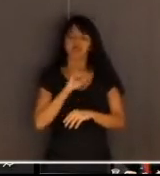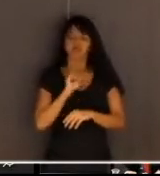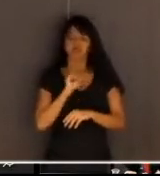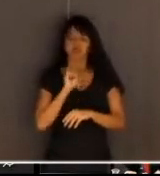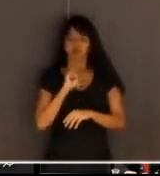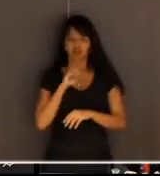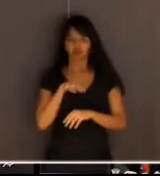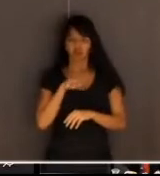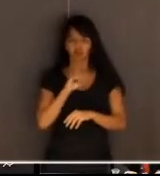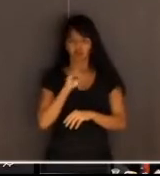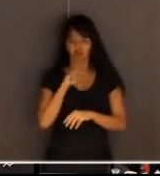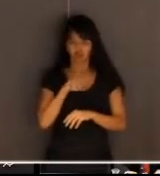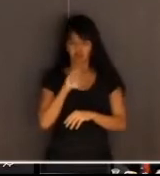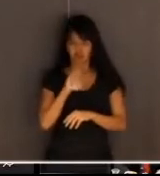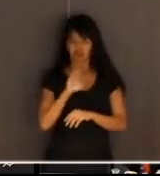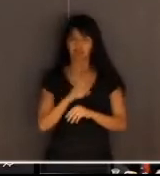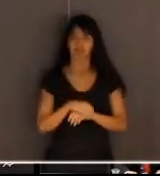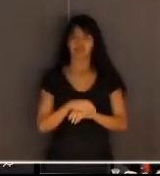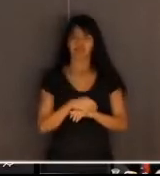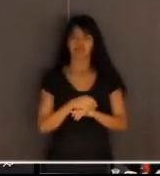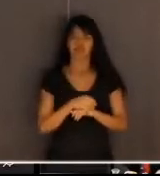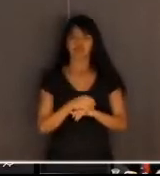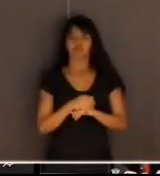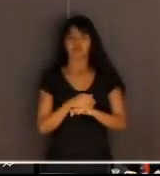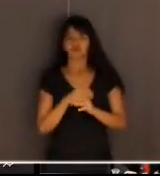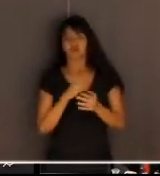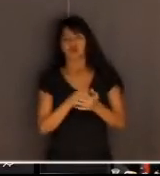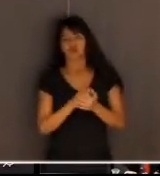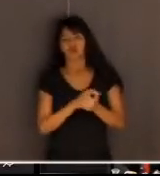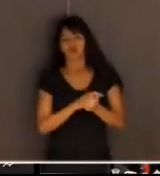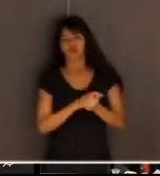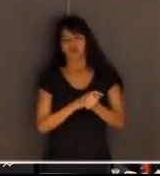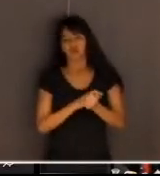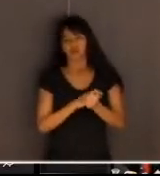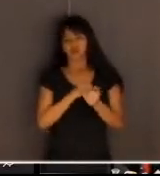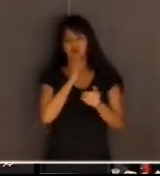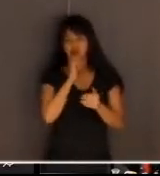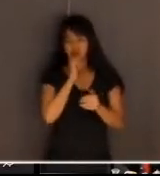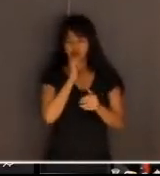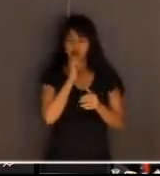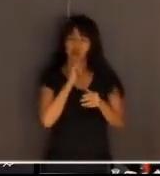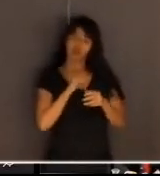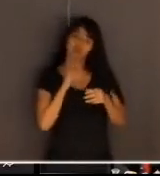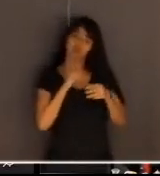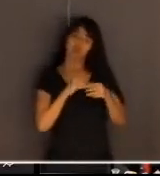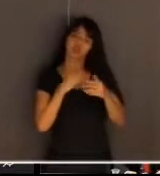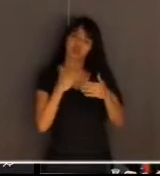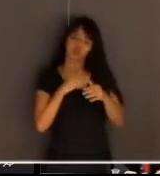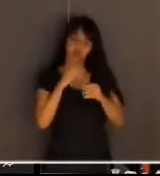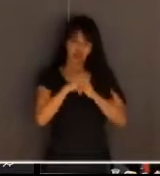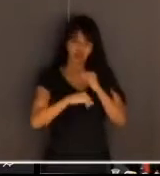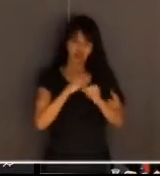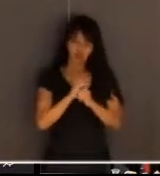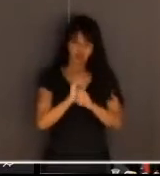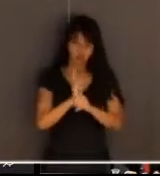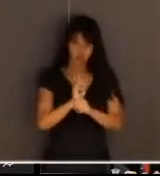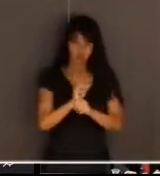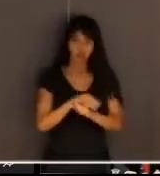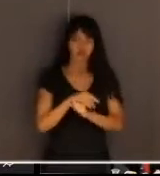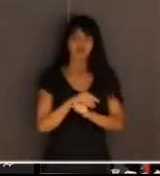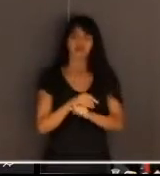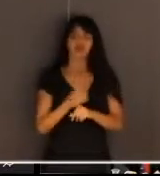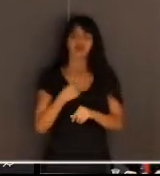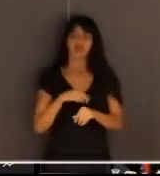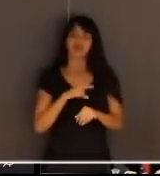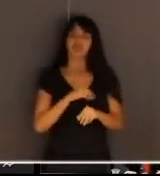provas por meios tecnológicos, não falo aqui da cadeia de custódia da prova digital, não é isso. Nós,